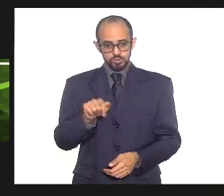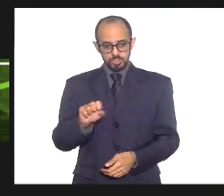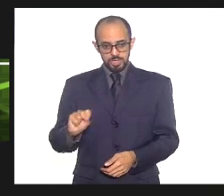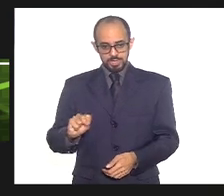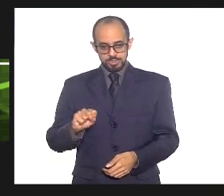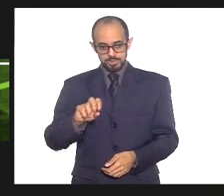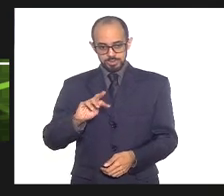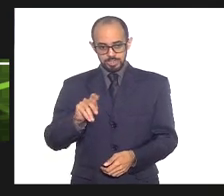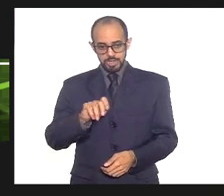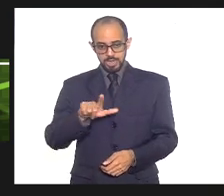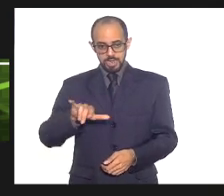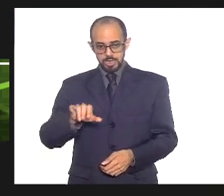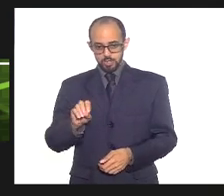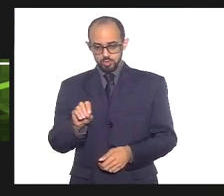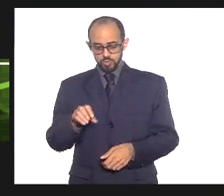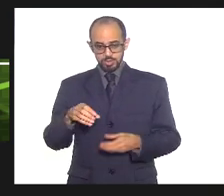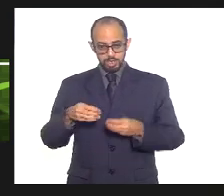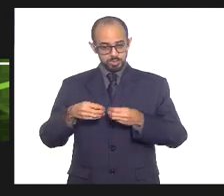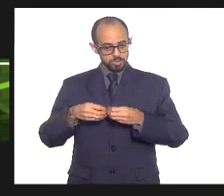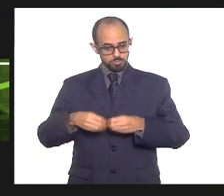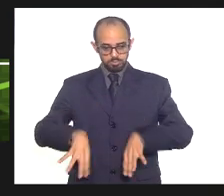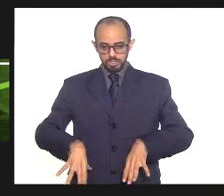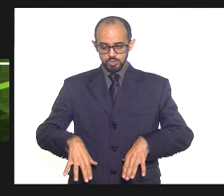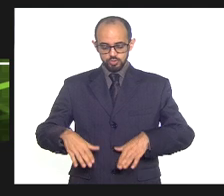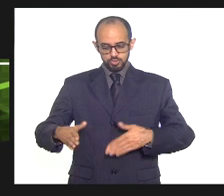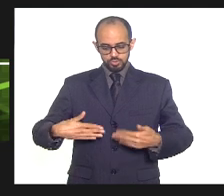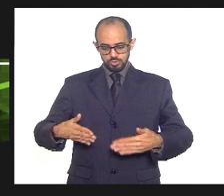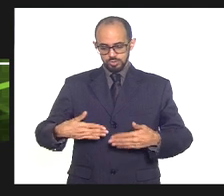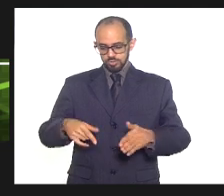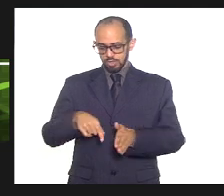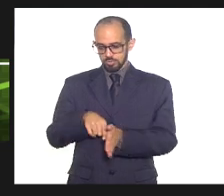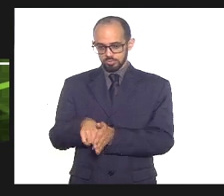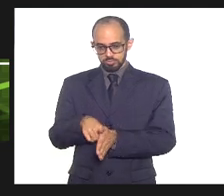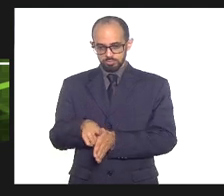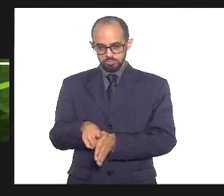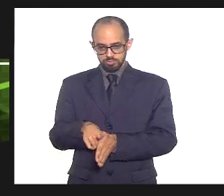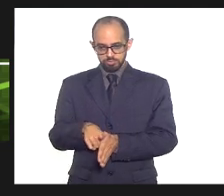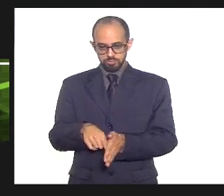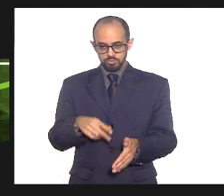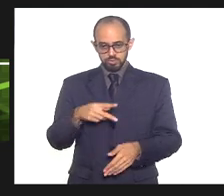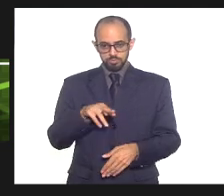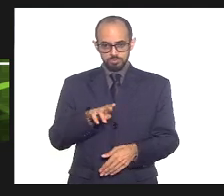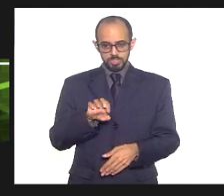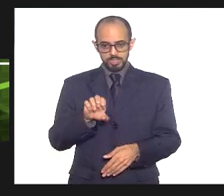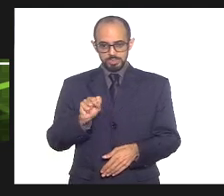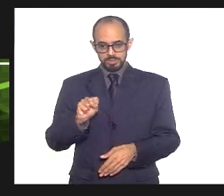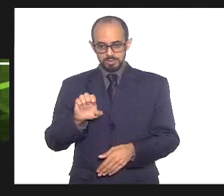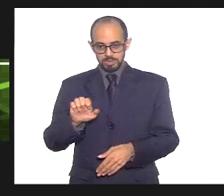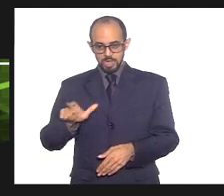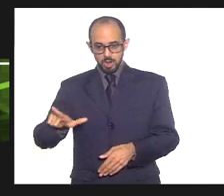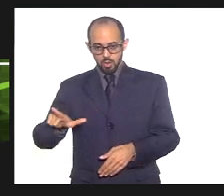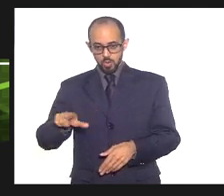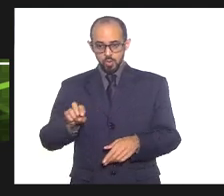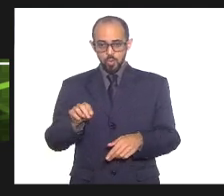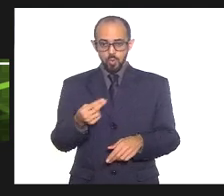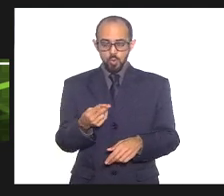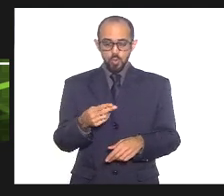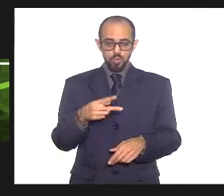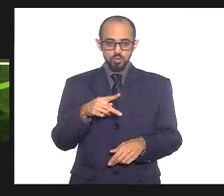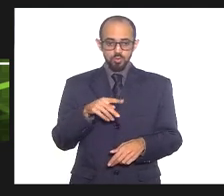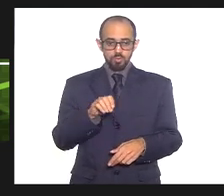sendo desperdiçado nas explorações, tanto faz do pós-sal ou do